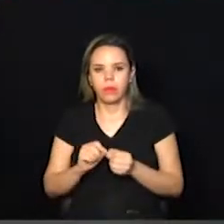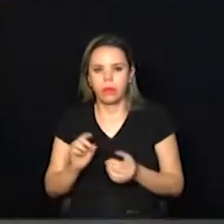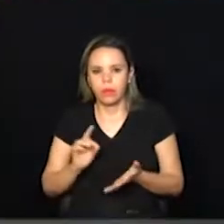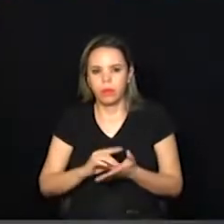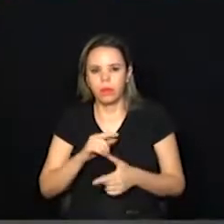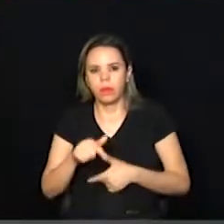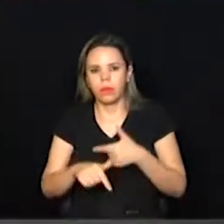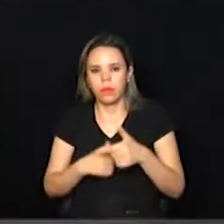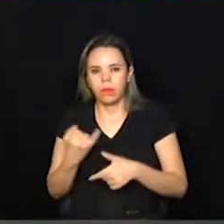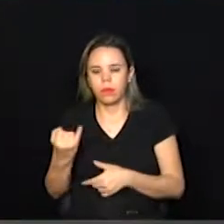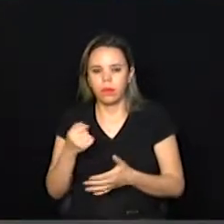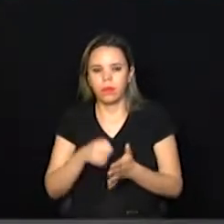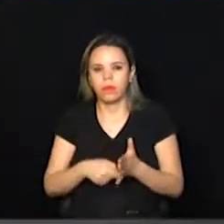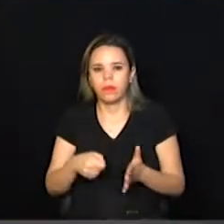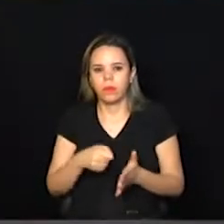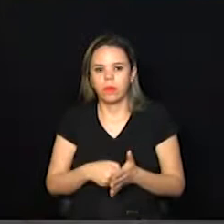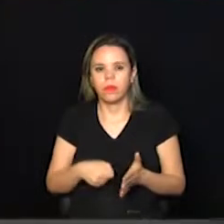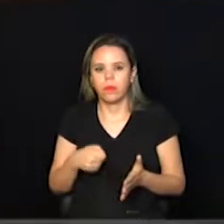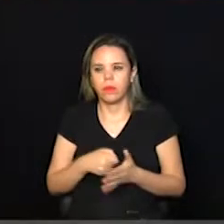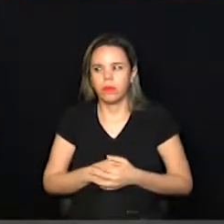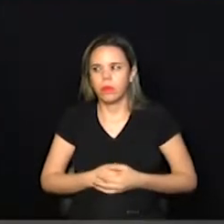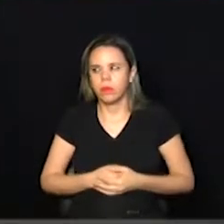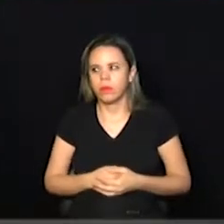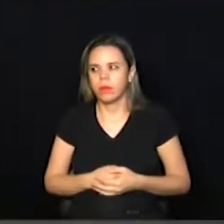trabalho persistente,